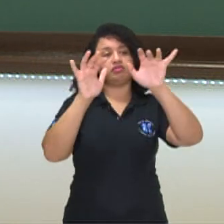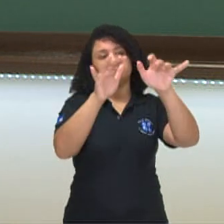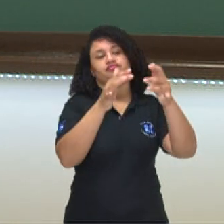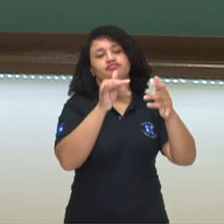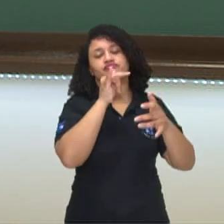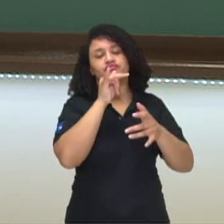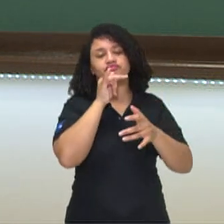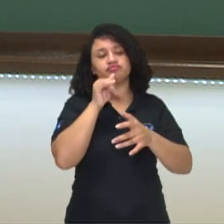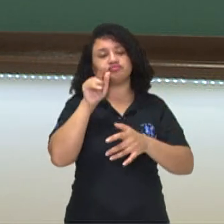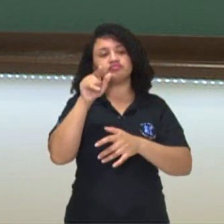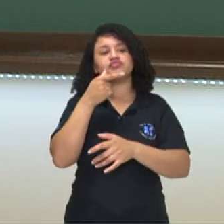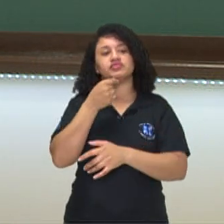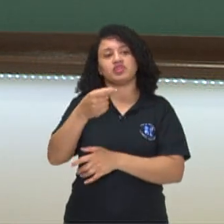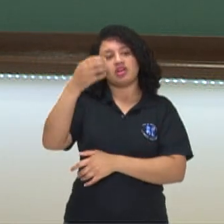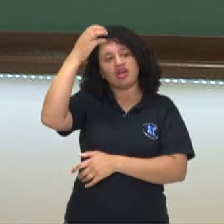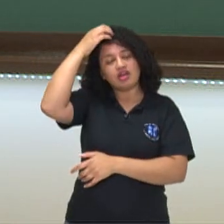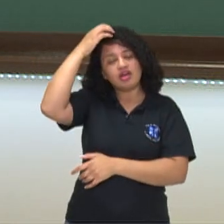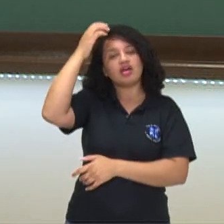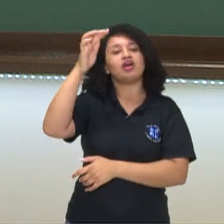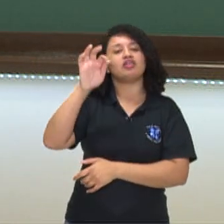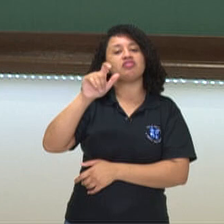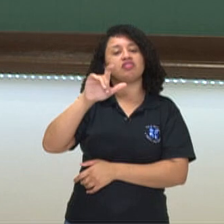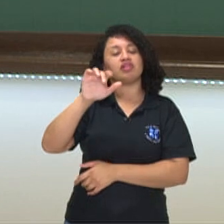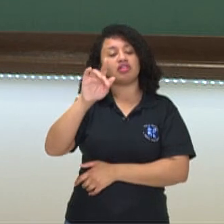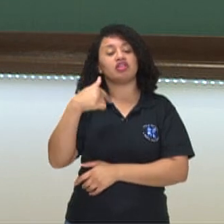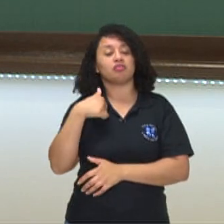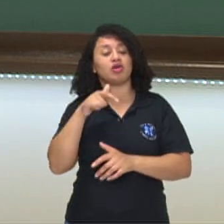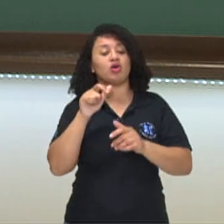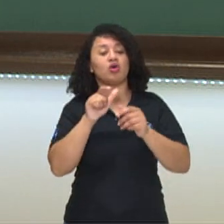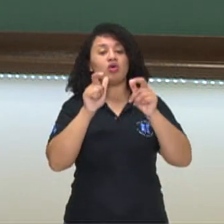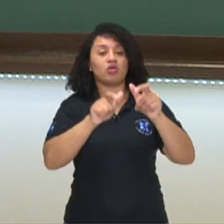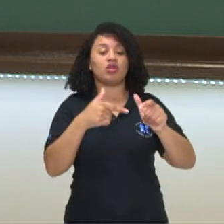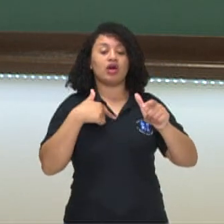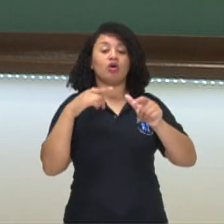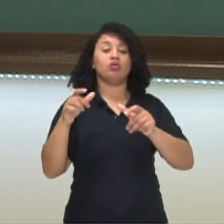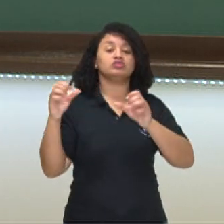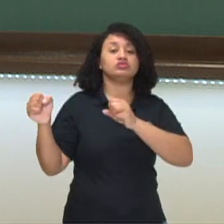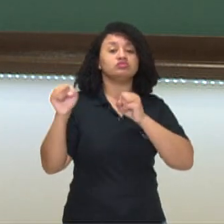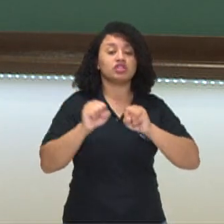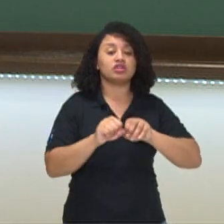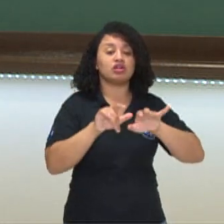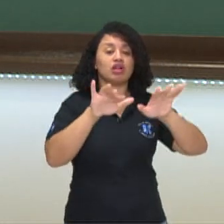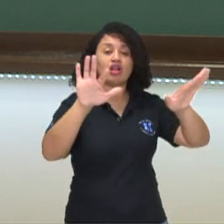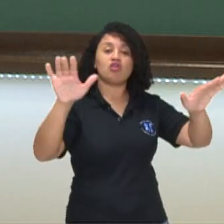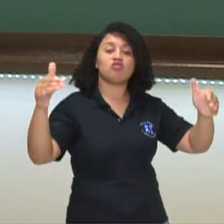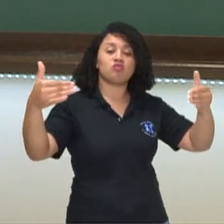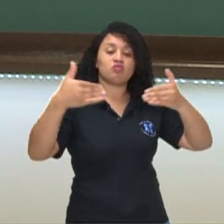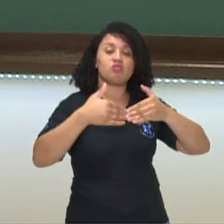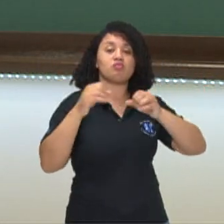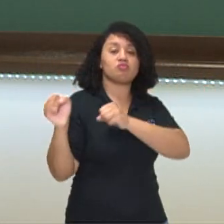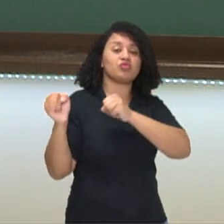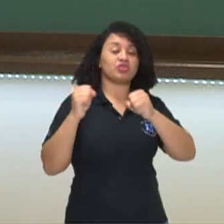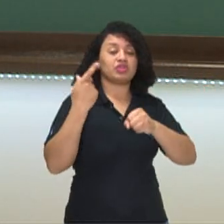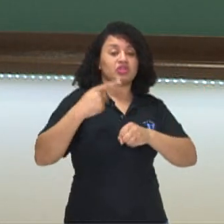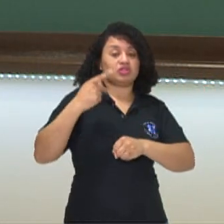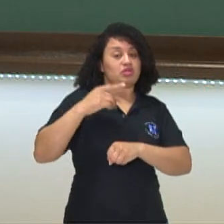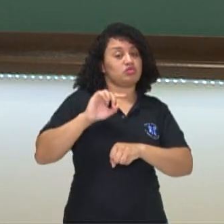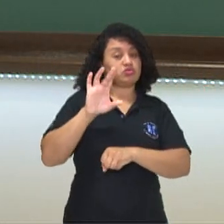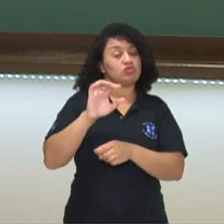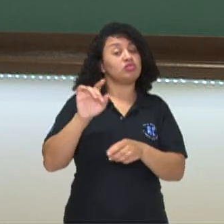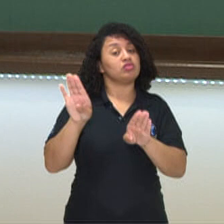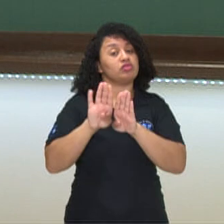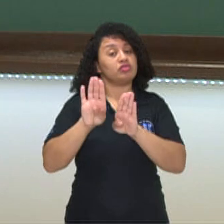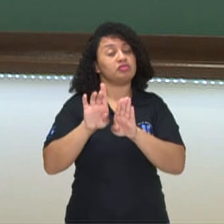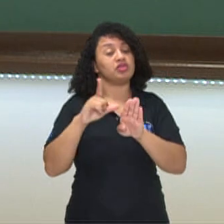exemplo aqui o rei Felipe Augusto, aumentava o seu poder e centralizava esse poder, ele também tinha, né, a montagem